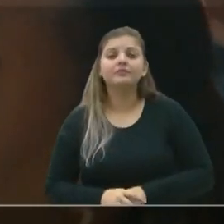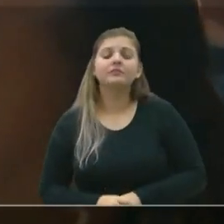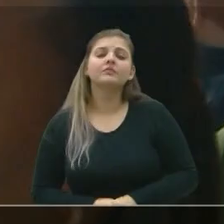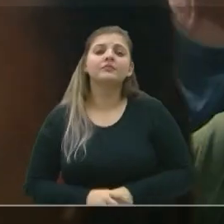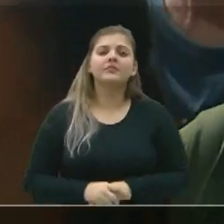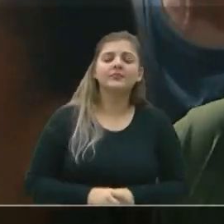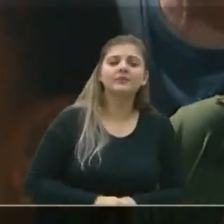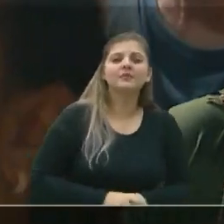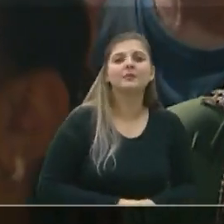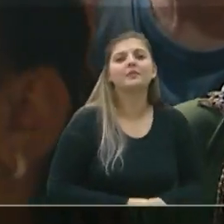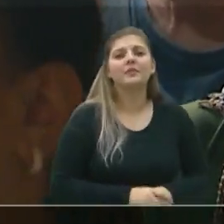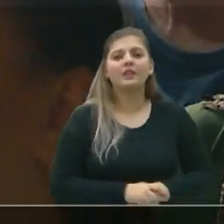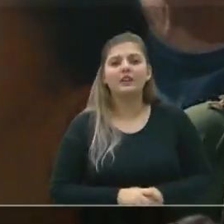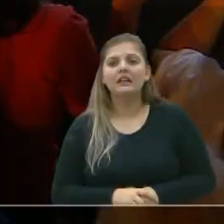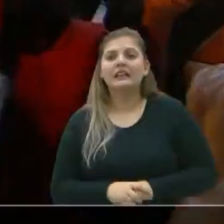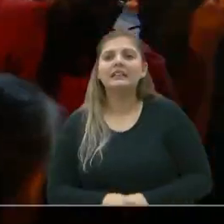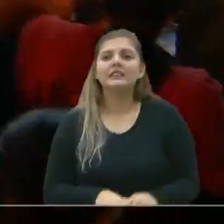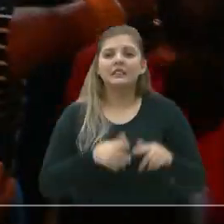Juntos.